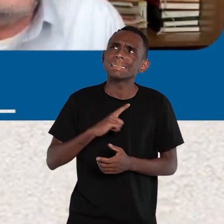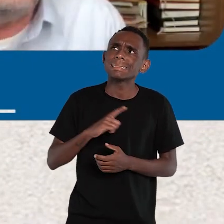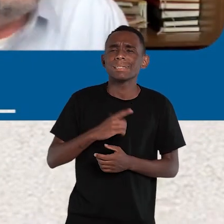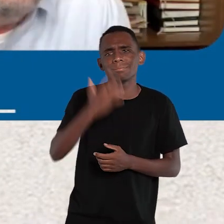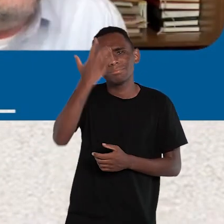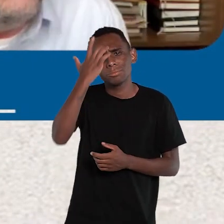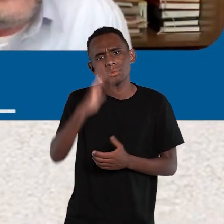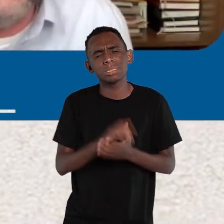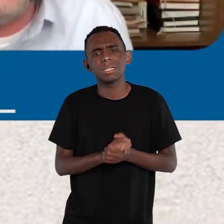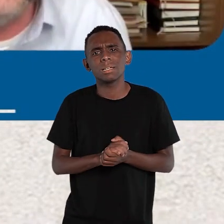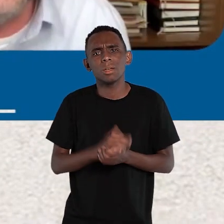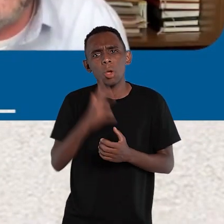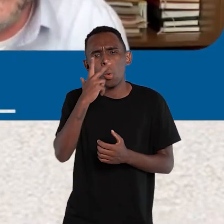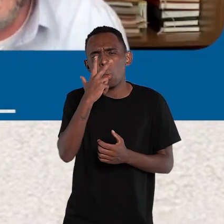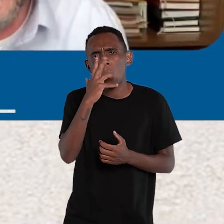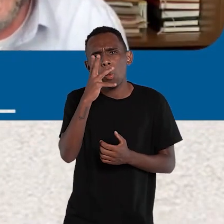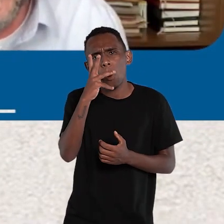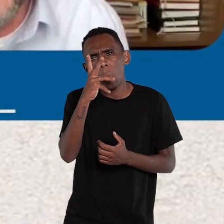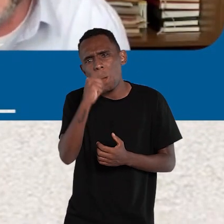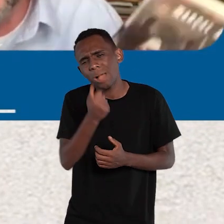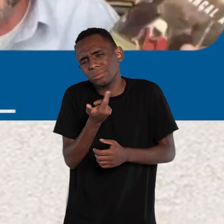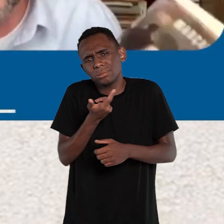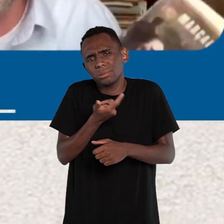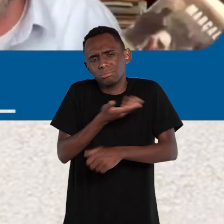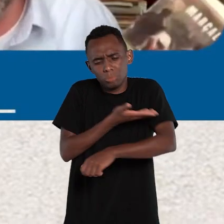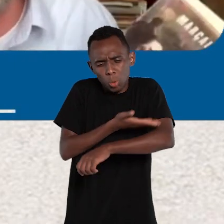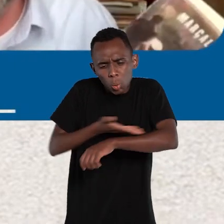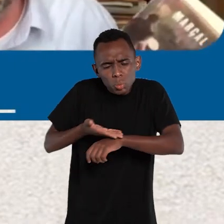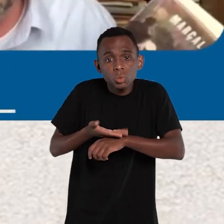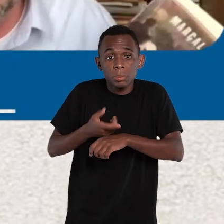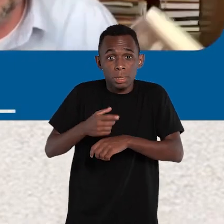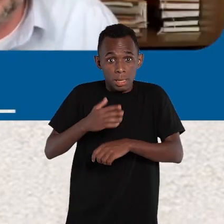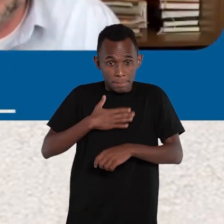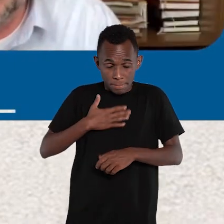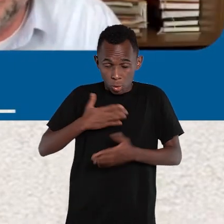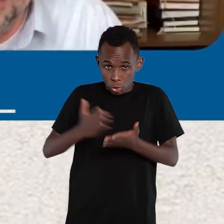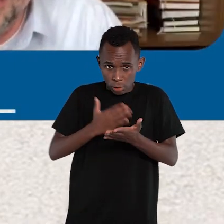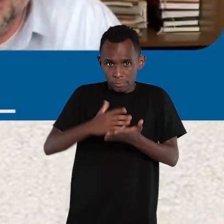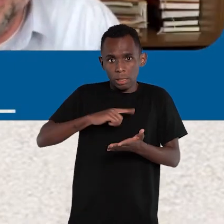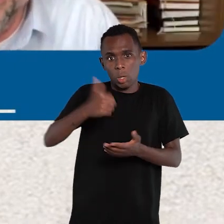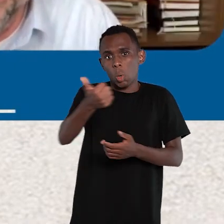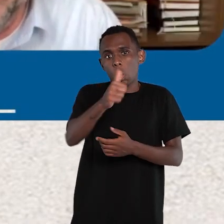sei lá, tenho uma mania. Os meus livros têm 11 contos,